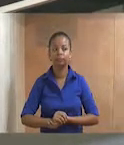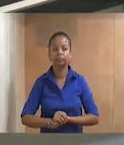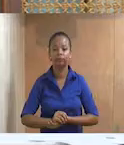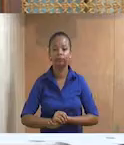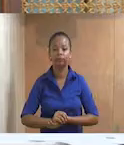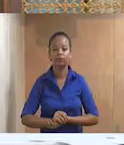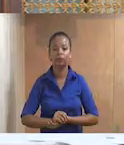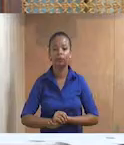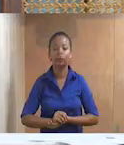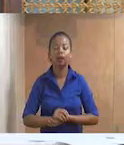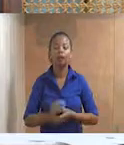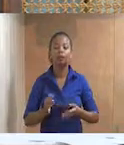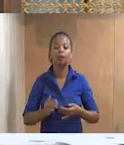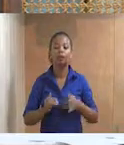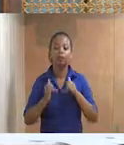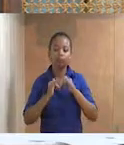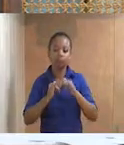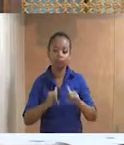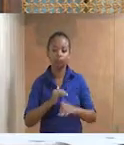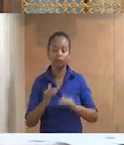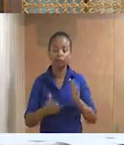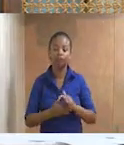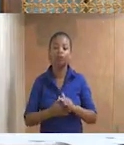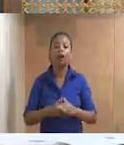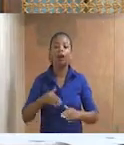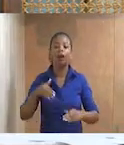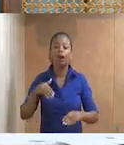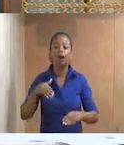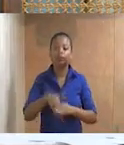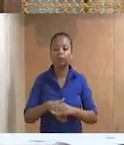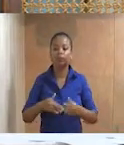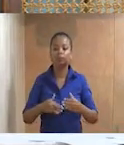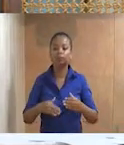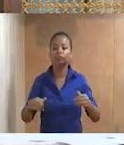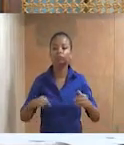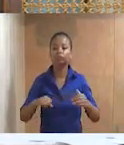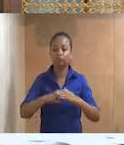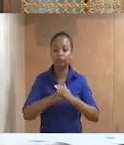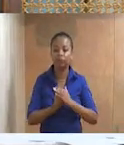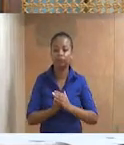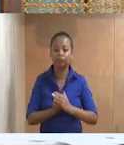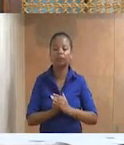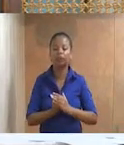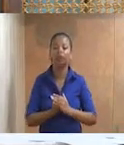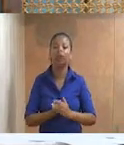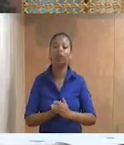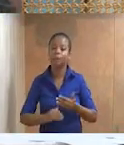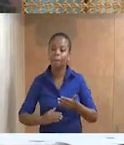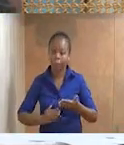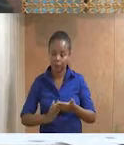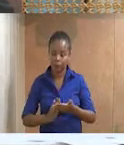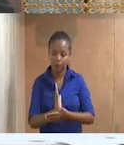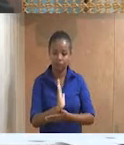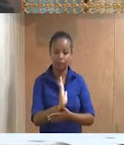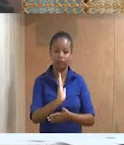Nesse momento, informo a todos que a votação está encerrada e que as matérias foram aprovadas